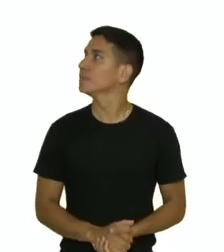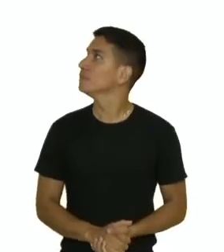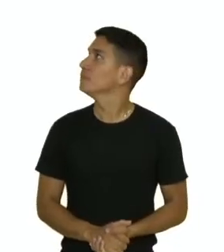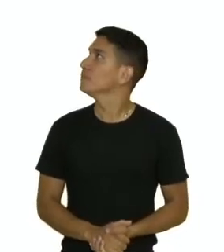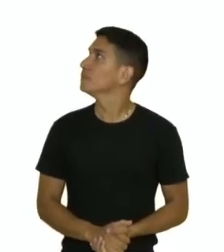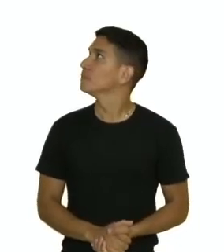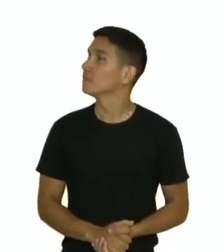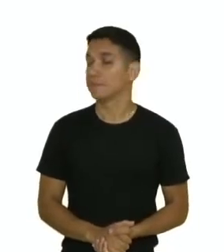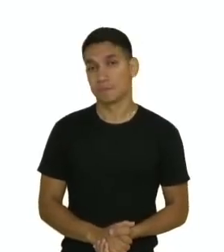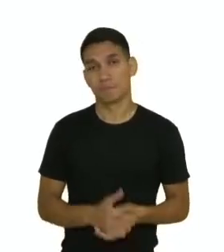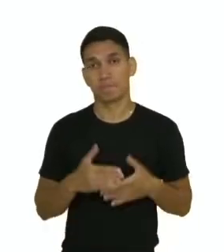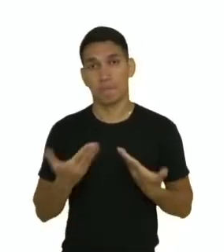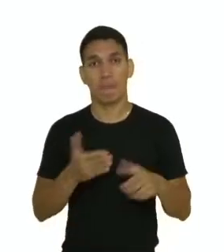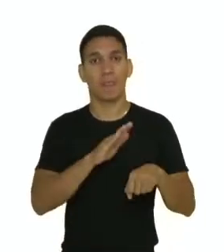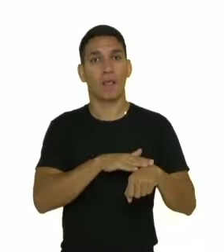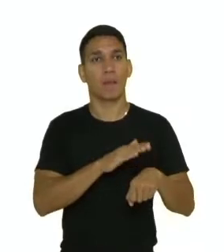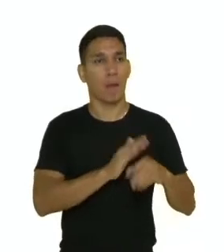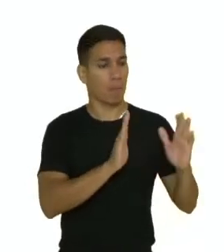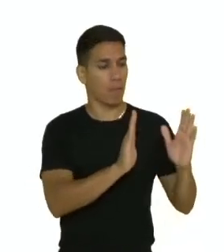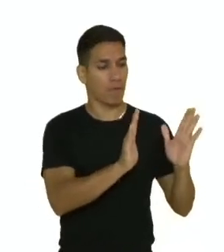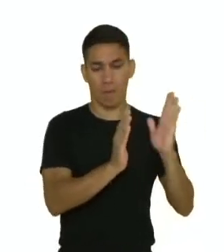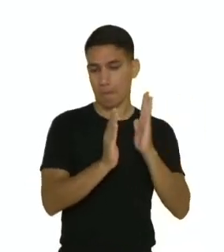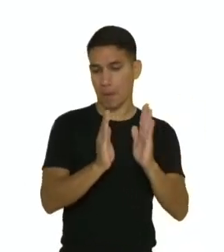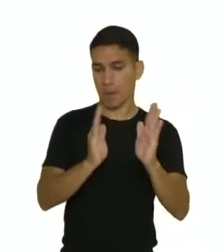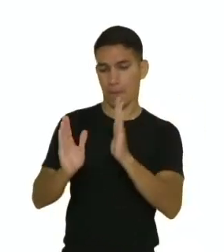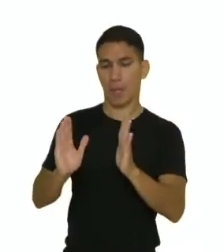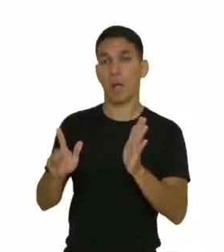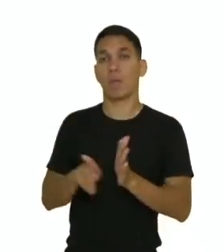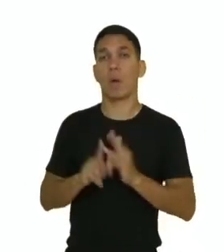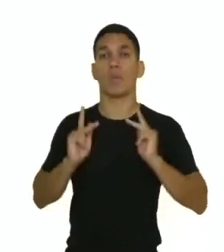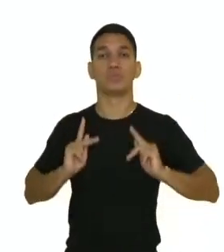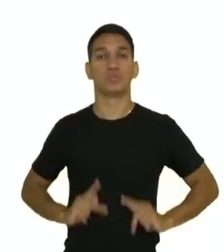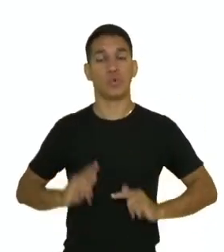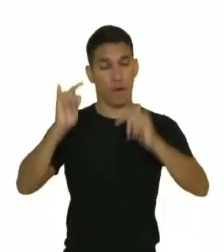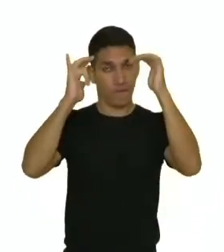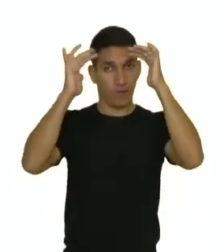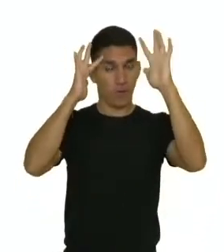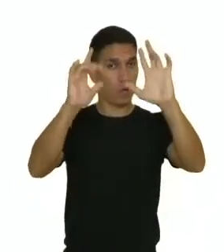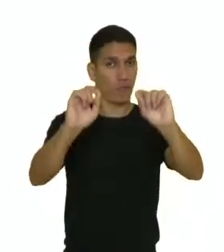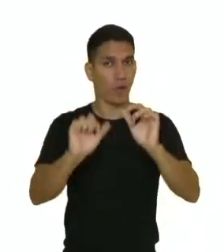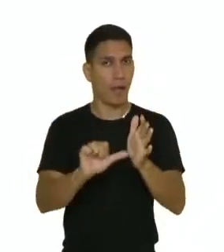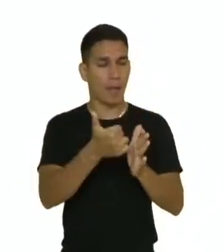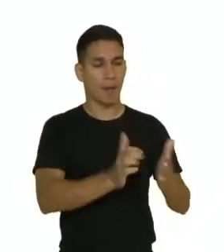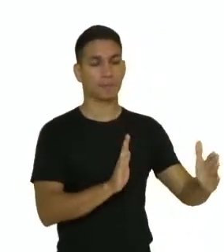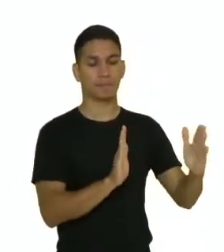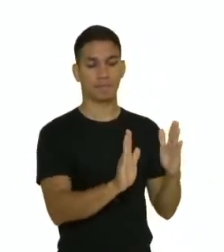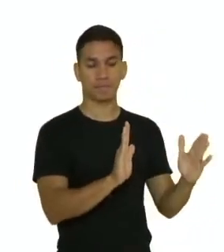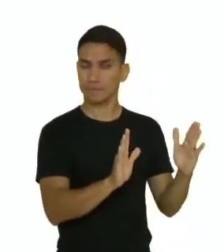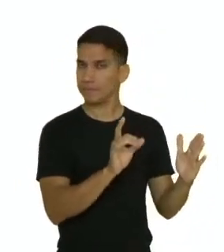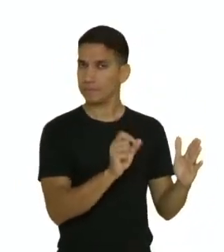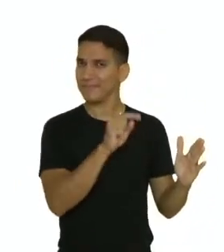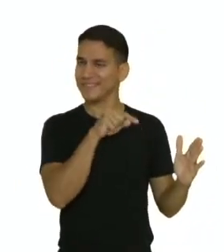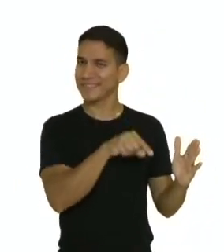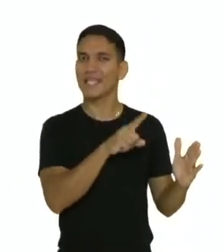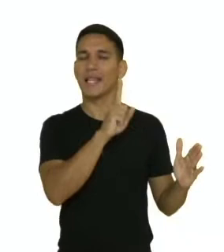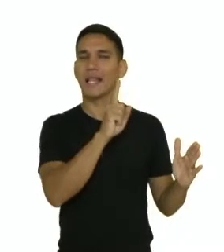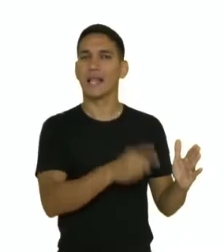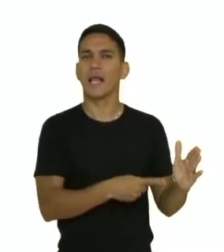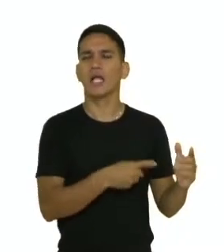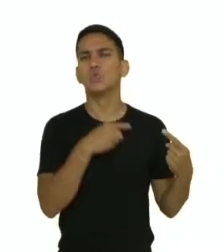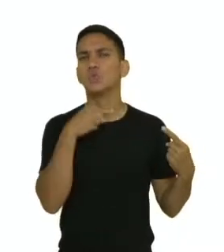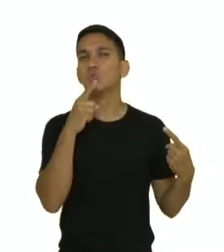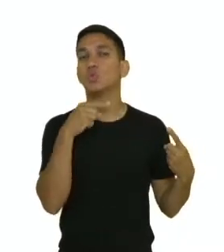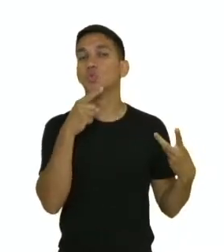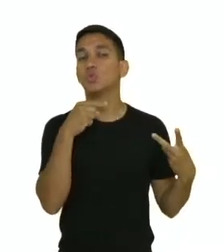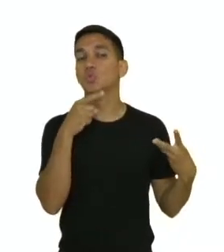Bom, as fases aí dessa atitude filosófica. A primeira fase da atitude filosófica é a